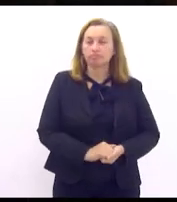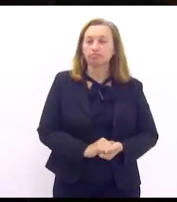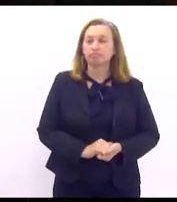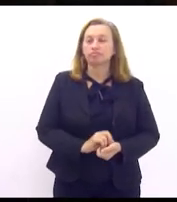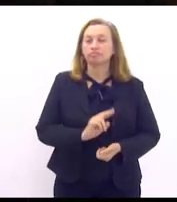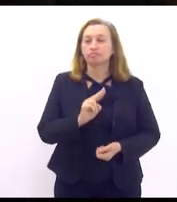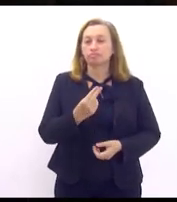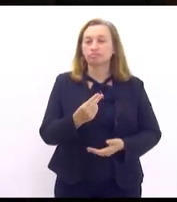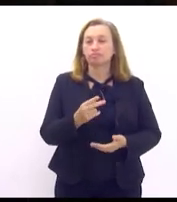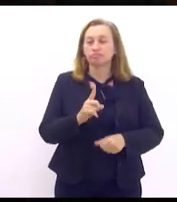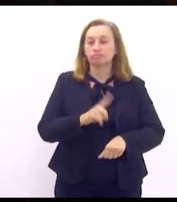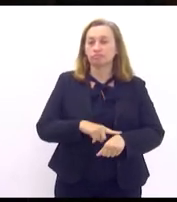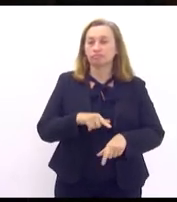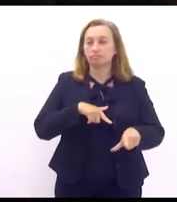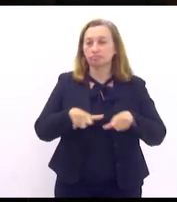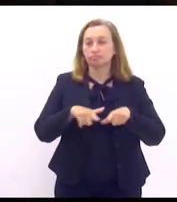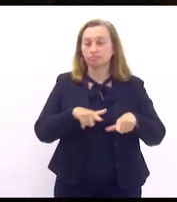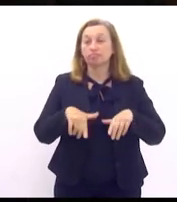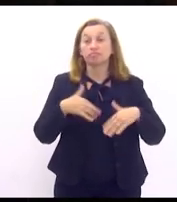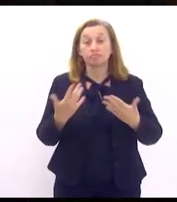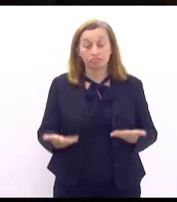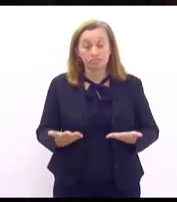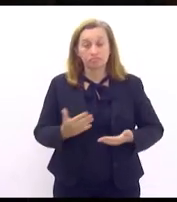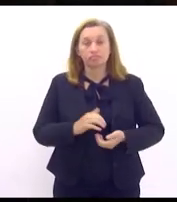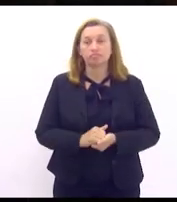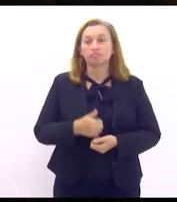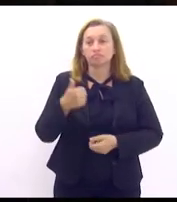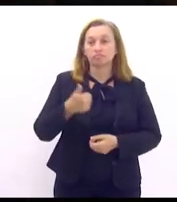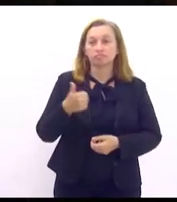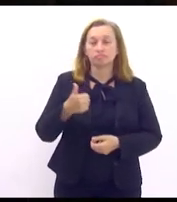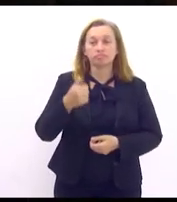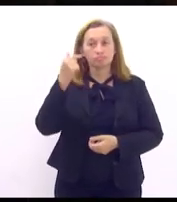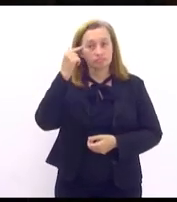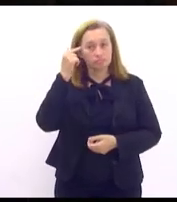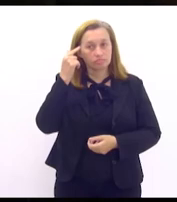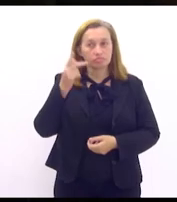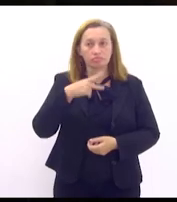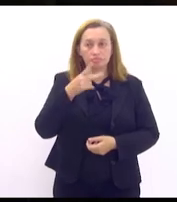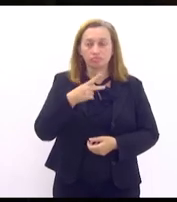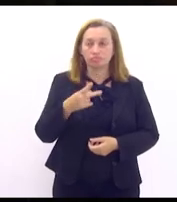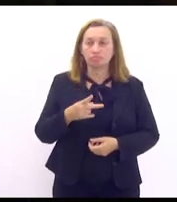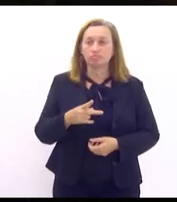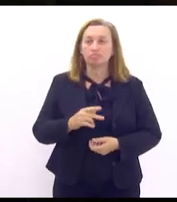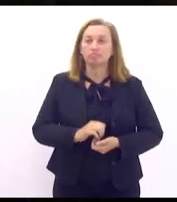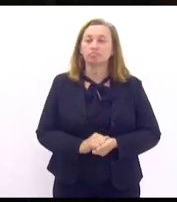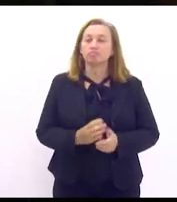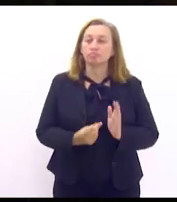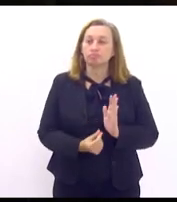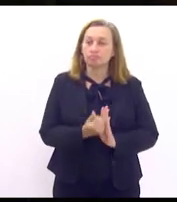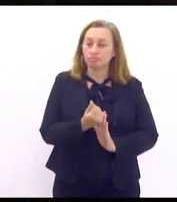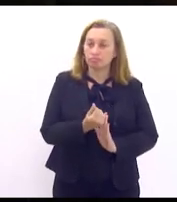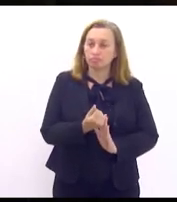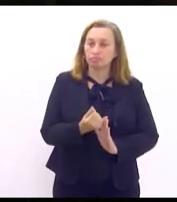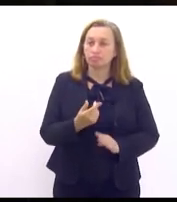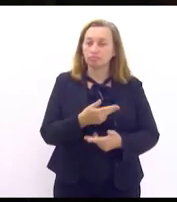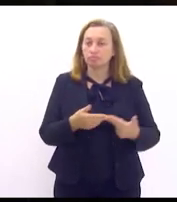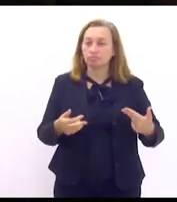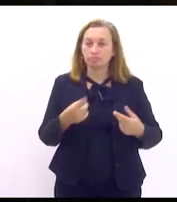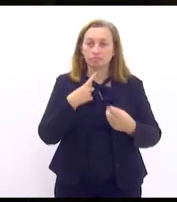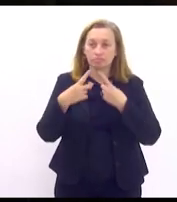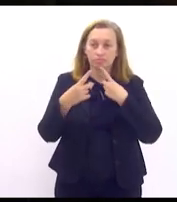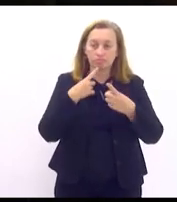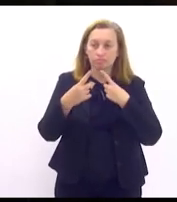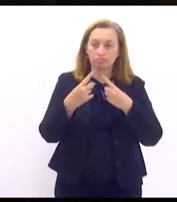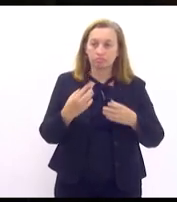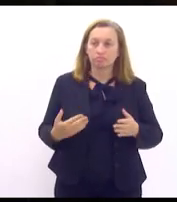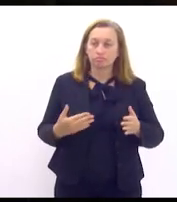seus planos de carreira. Então, essa é a primeira reflexão que a gente traz sobre essas peças orçamentárias. Temos muito debate para fazer